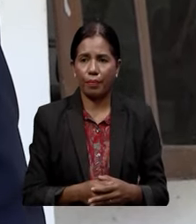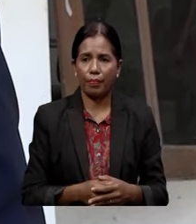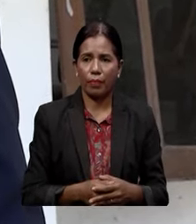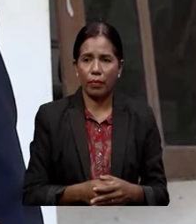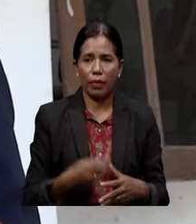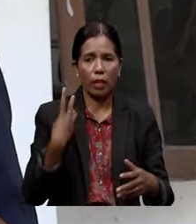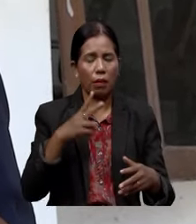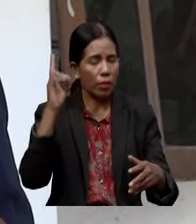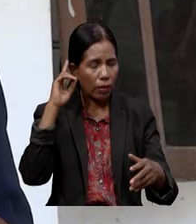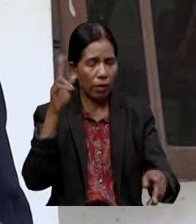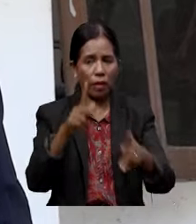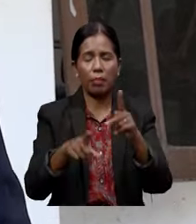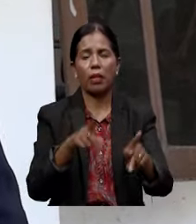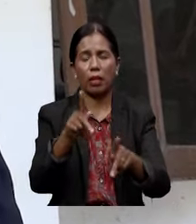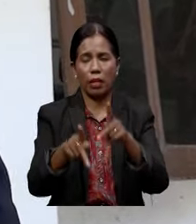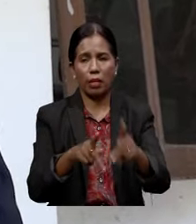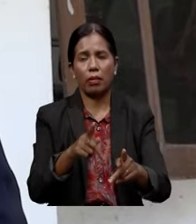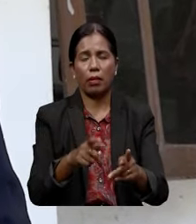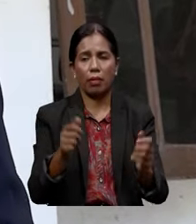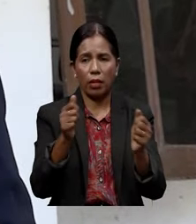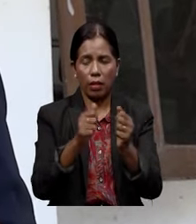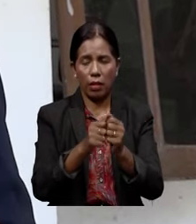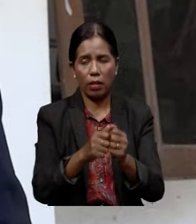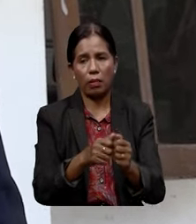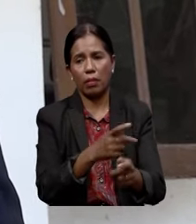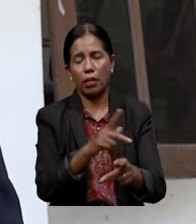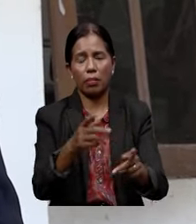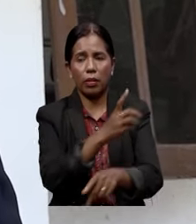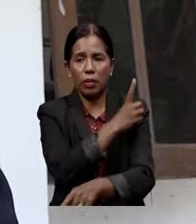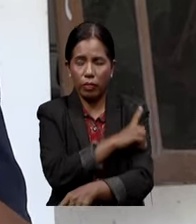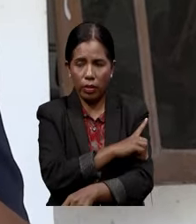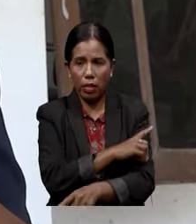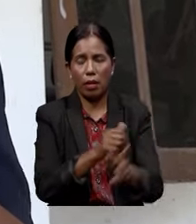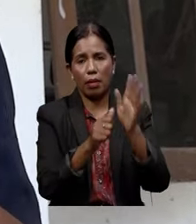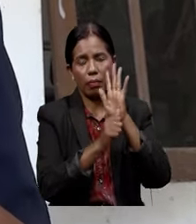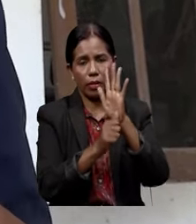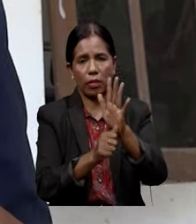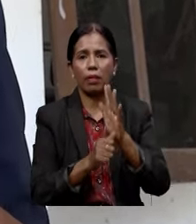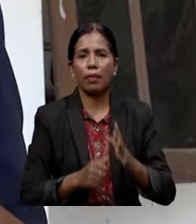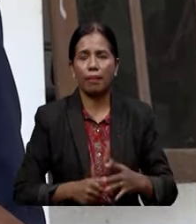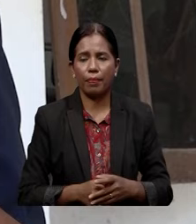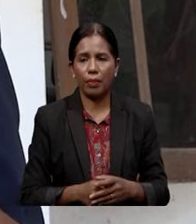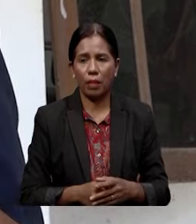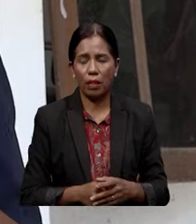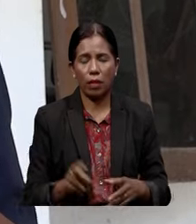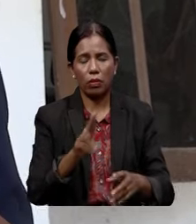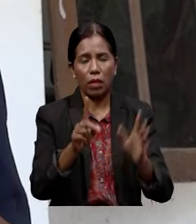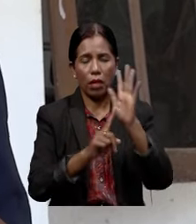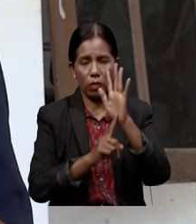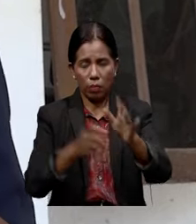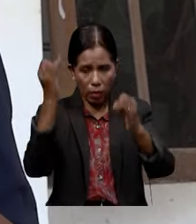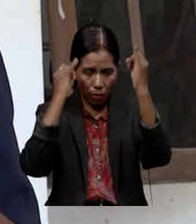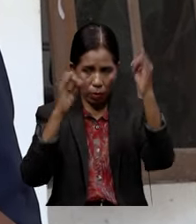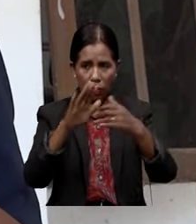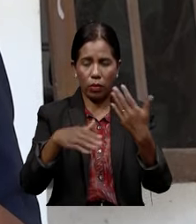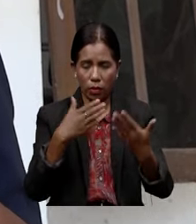a Mirona fala testemunha Nebe, parte de defesa, apresenta. Portanto, o Danema que aproveita e informa o Baita Bocira, depois